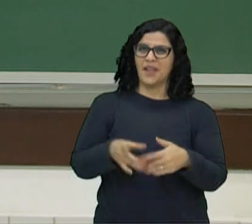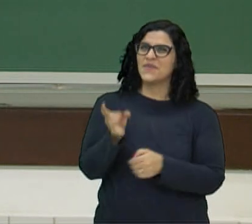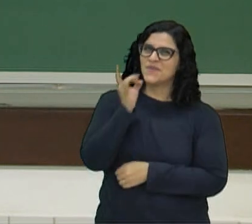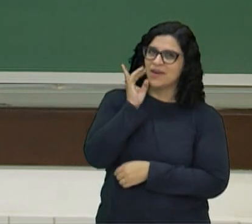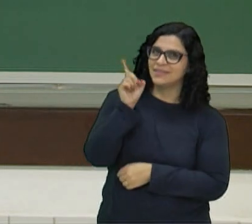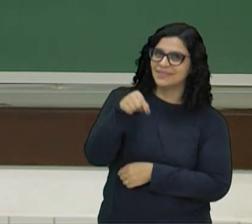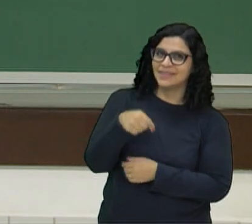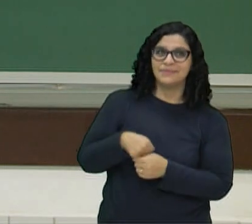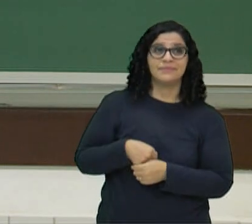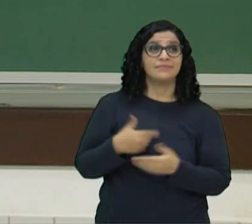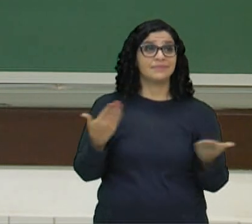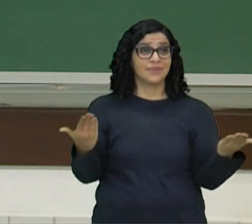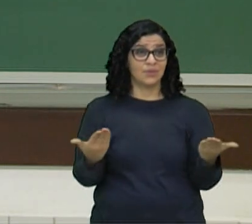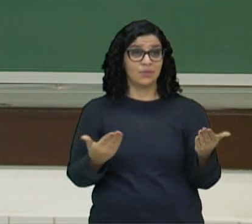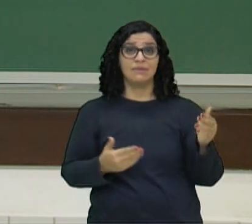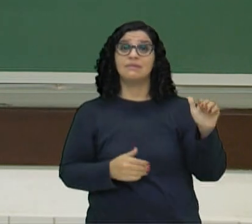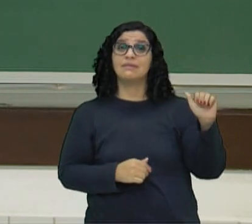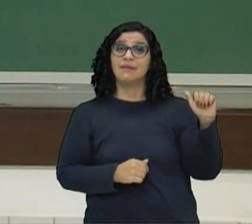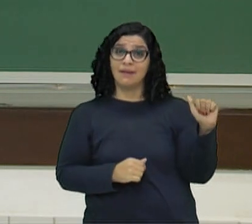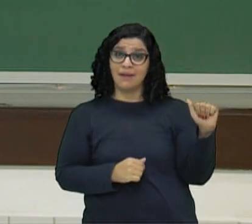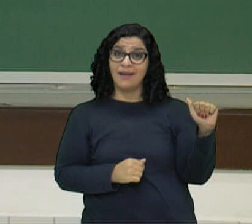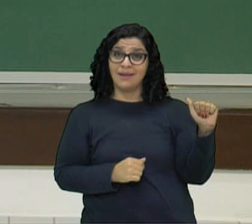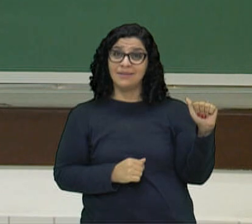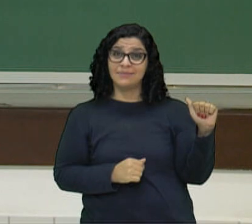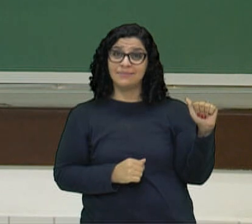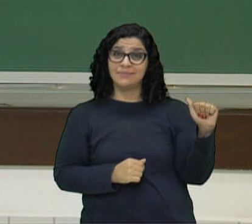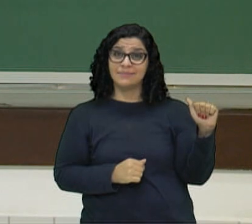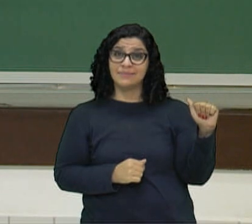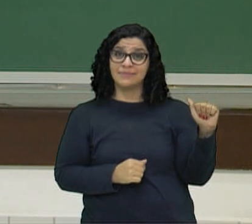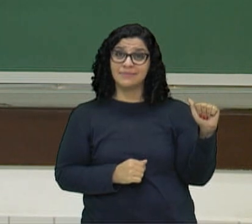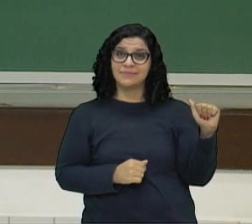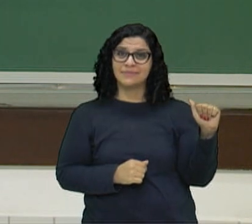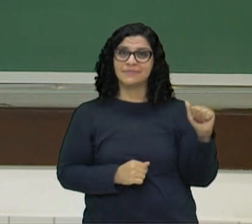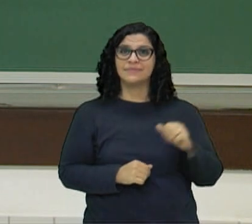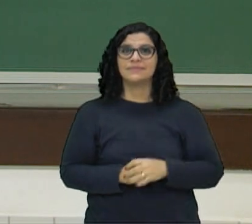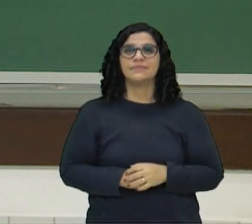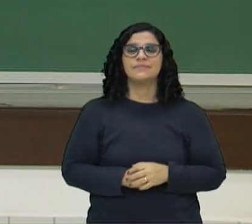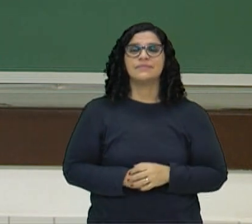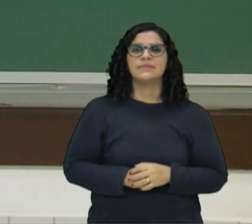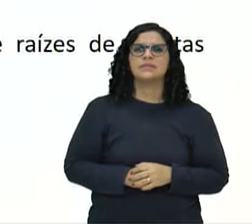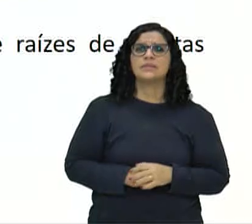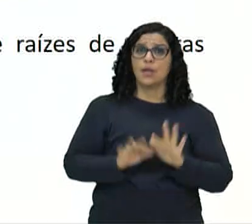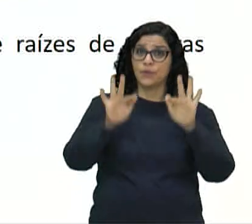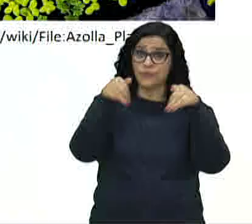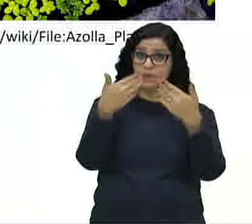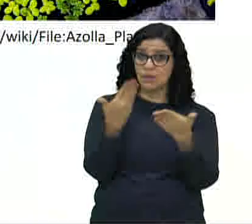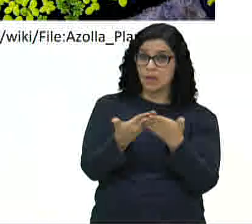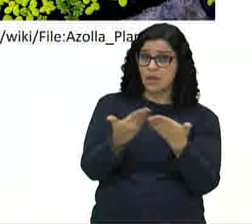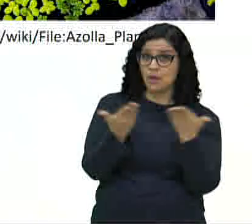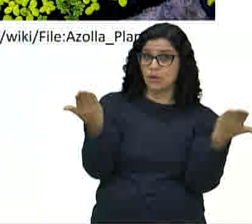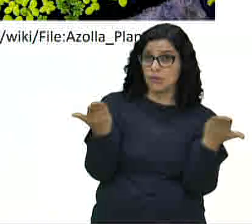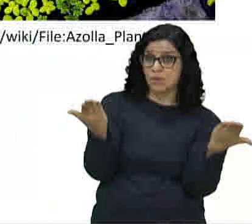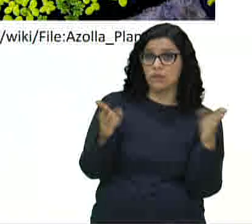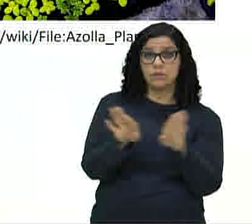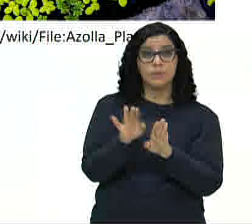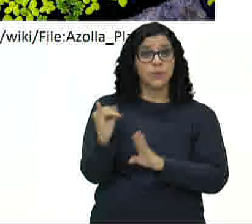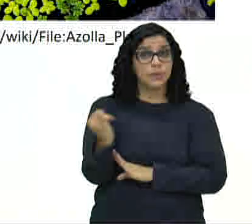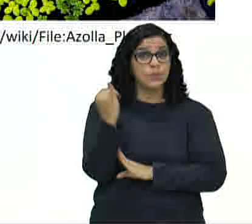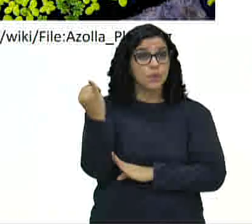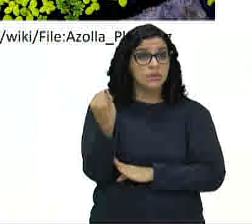Facinho, né? Olha lá. Risco de extinção de certas samambaias. Finalizando essa ideia aí, gente,